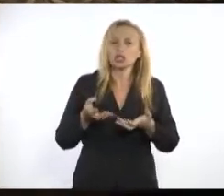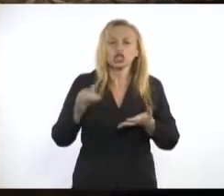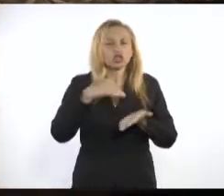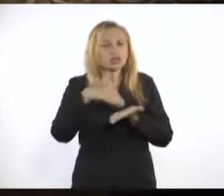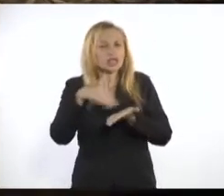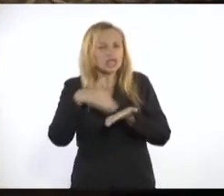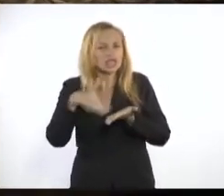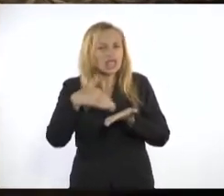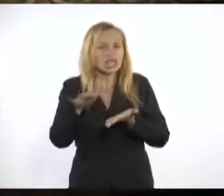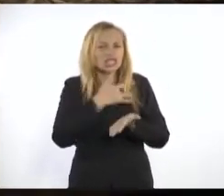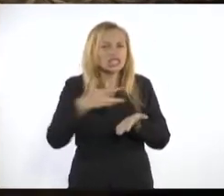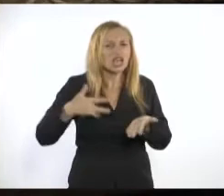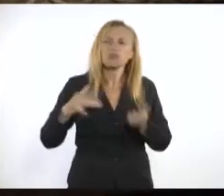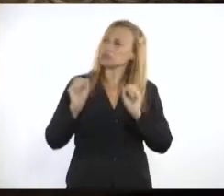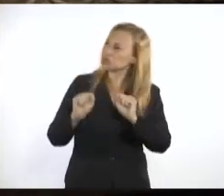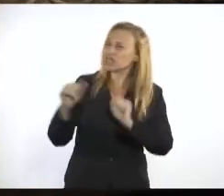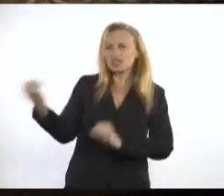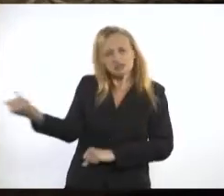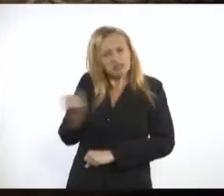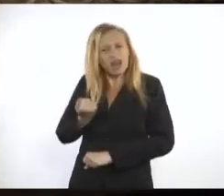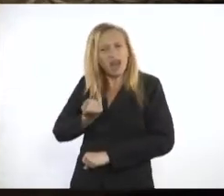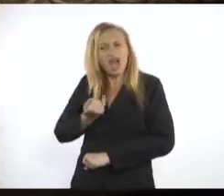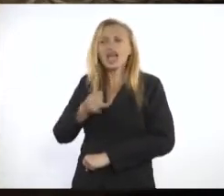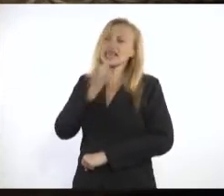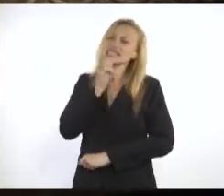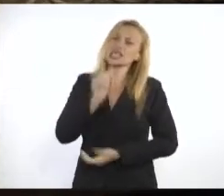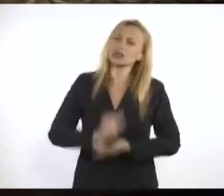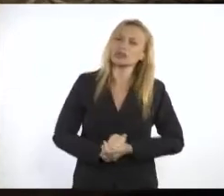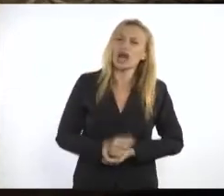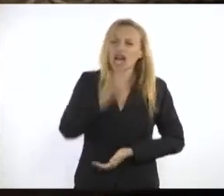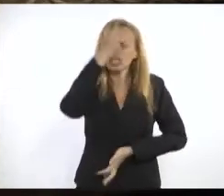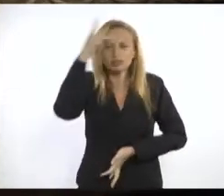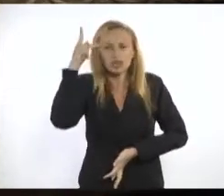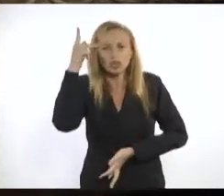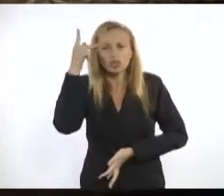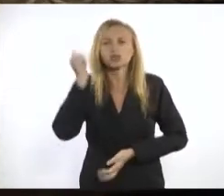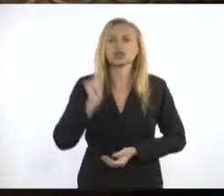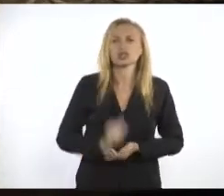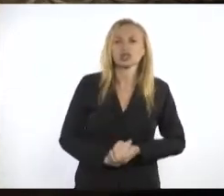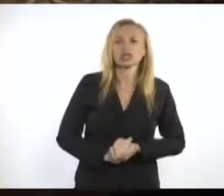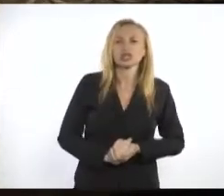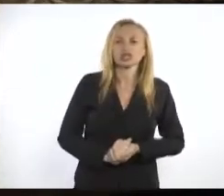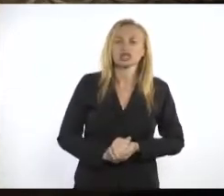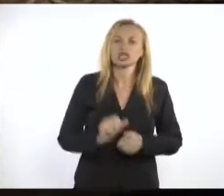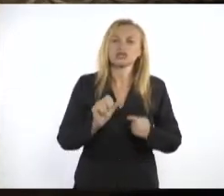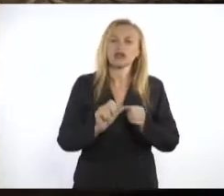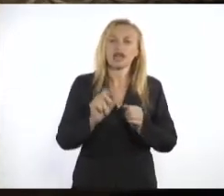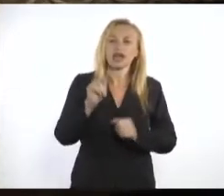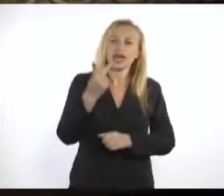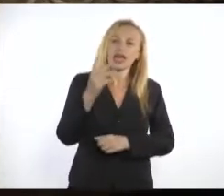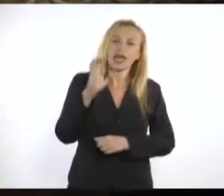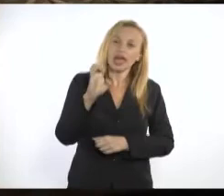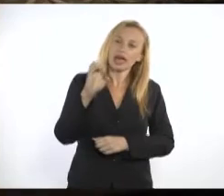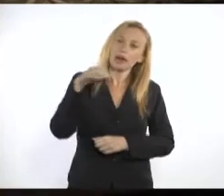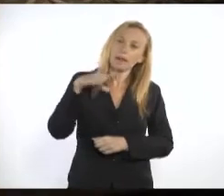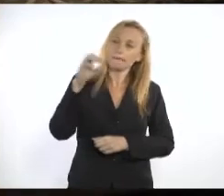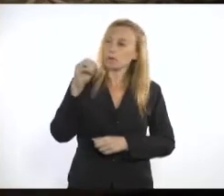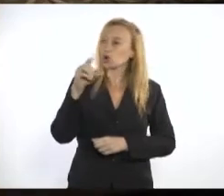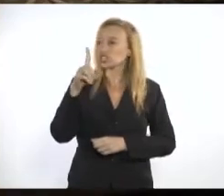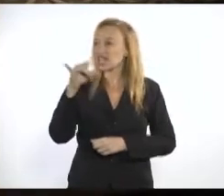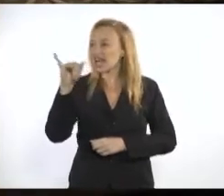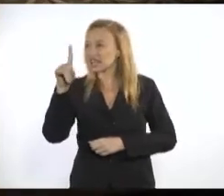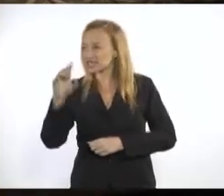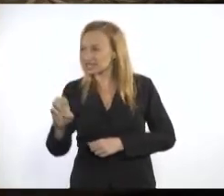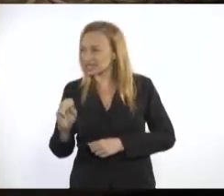de saúde pudesse nos dizer, por exemplo, as pessoas que fazem hemodiálise. Todo mundo